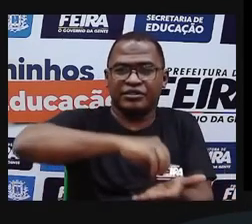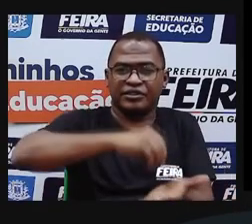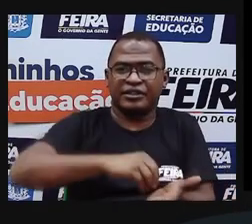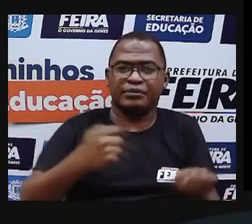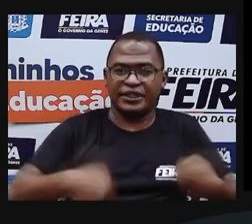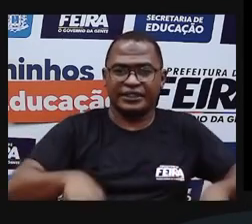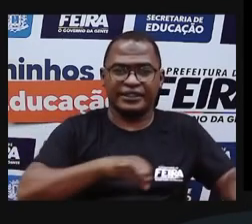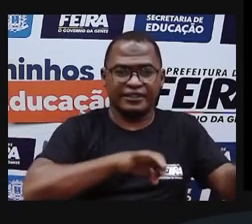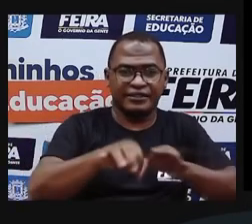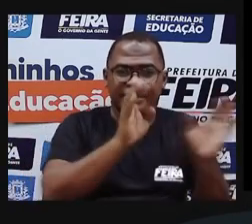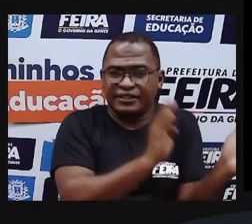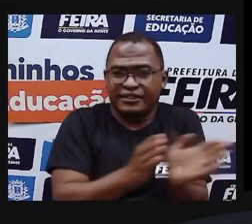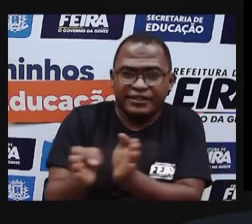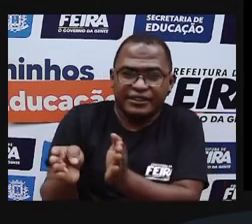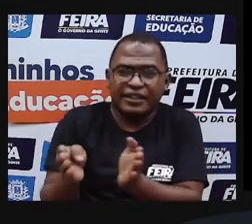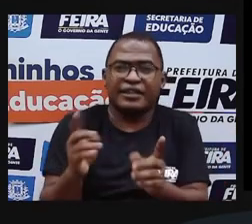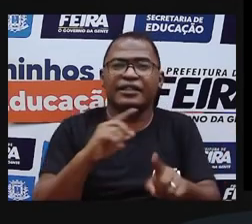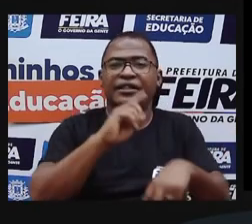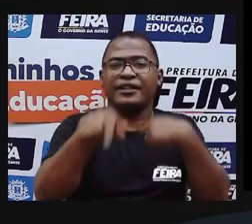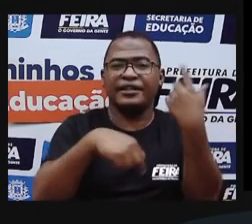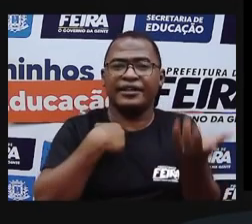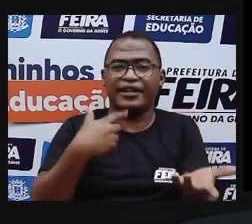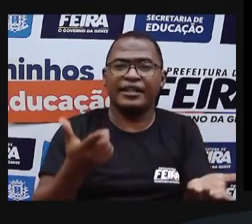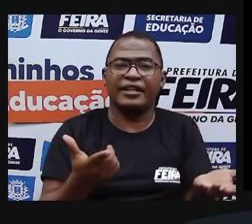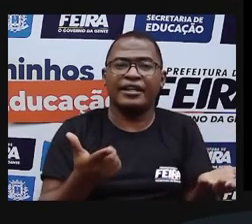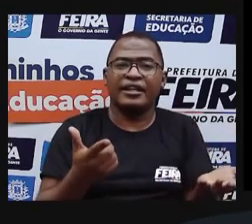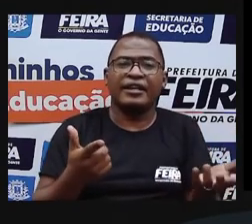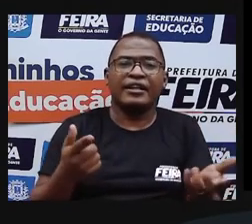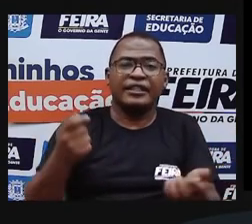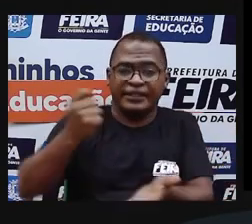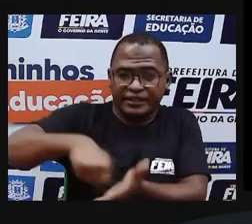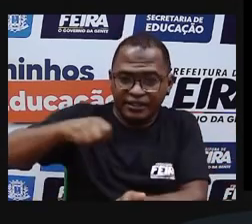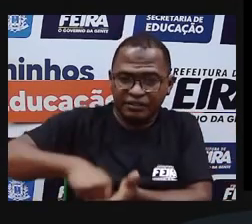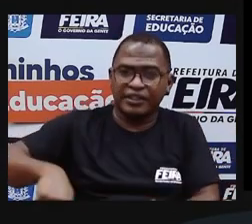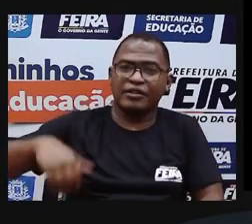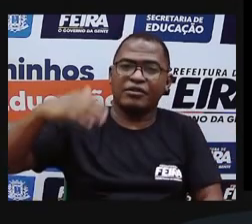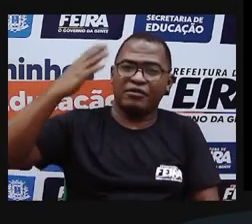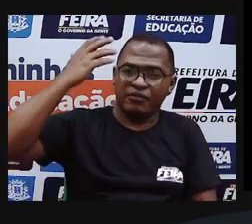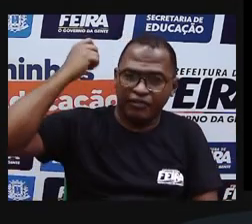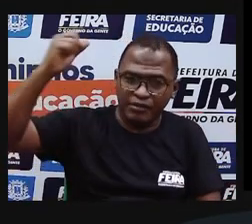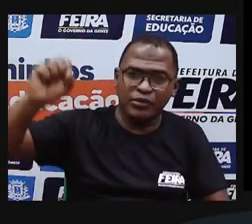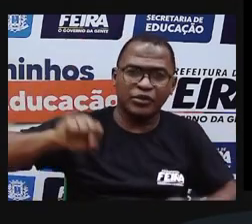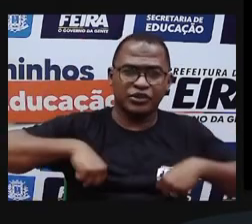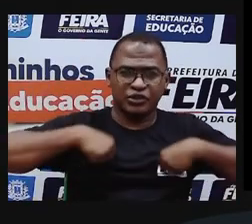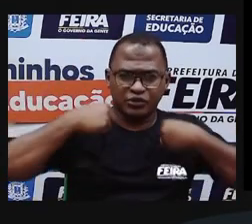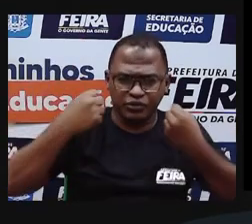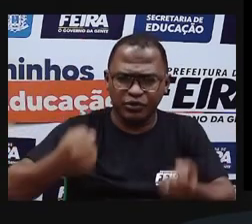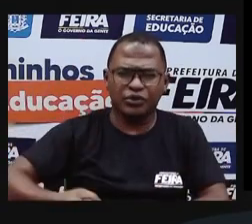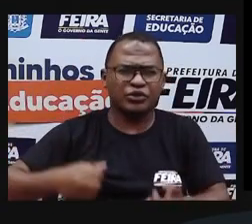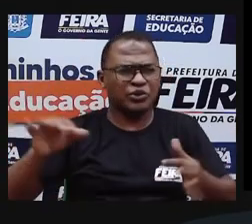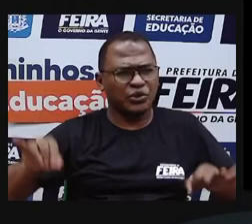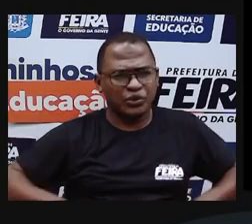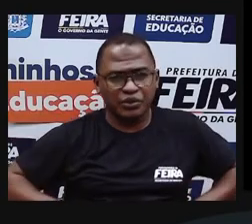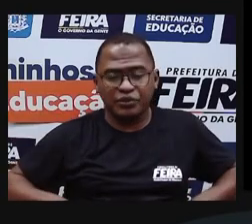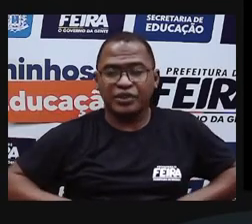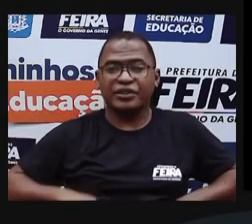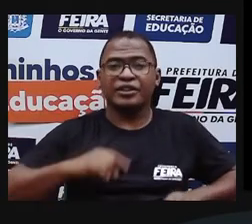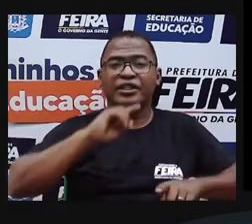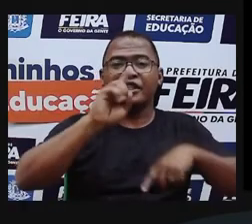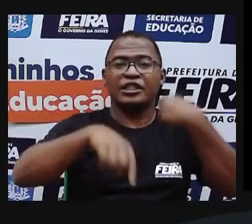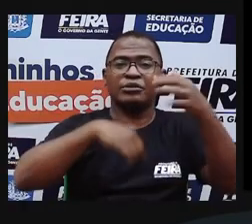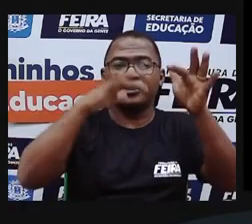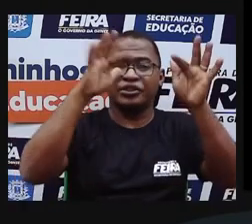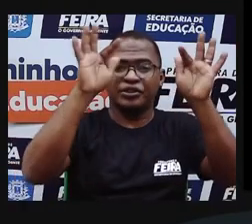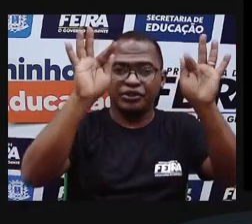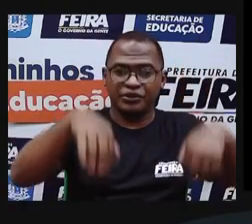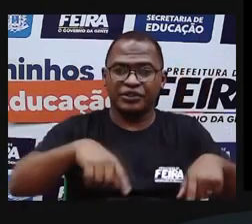deveria ser. E aí se aproveita de uma pessoa, né, que teve uma vida tão sofrida e usam